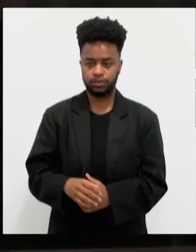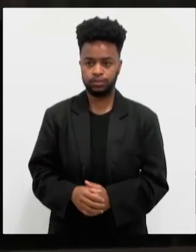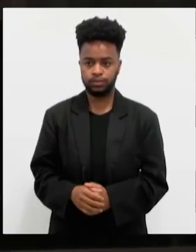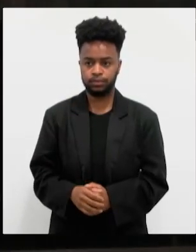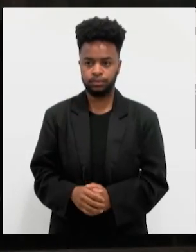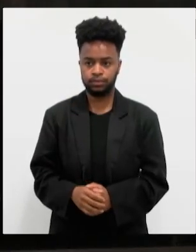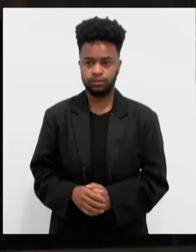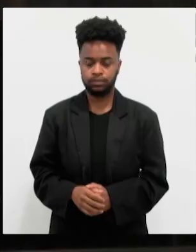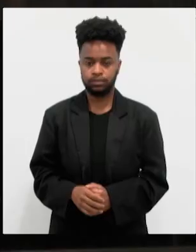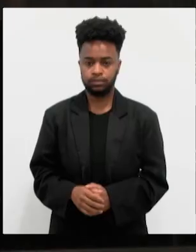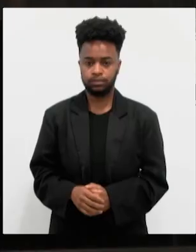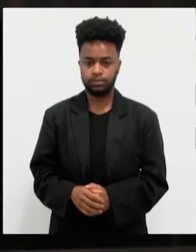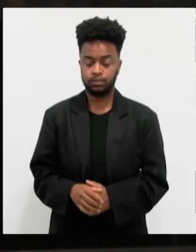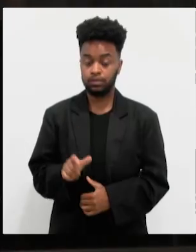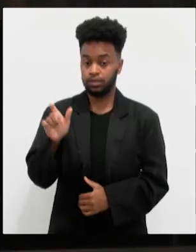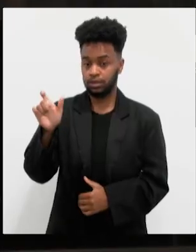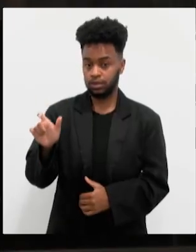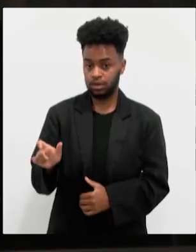E ele